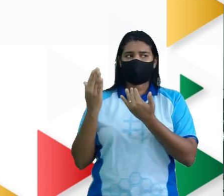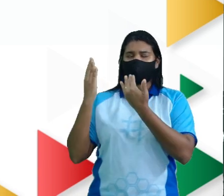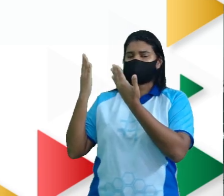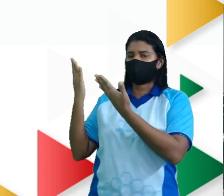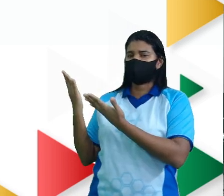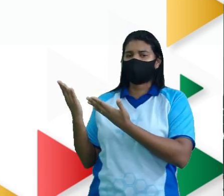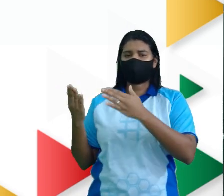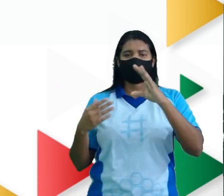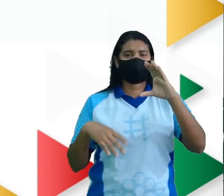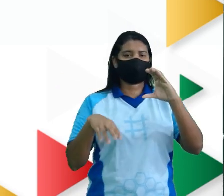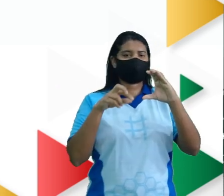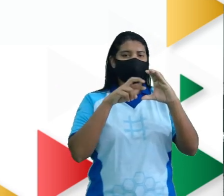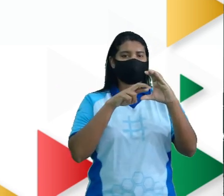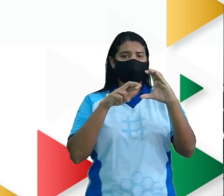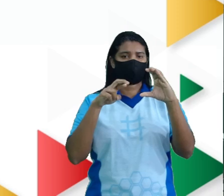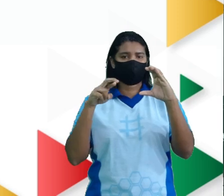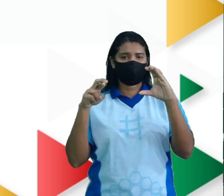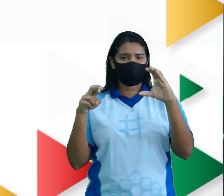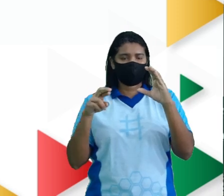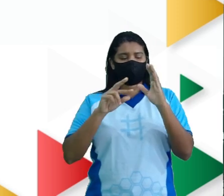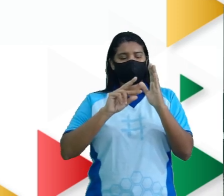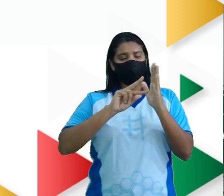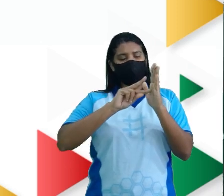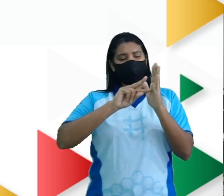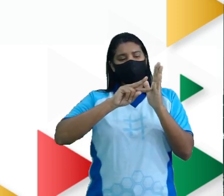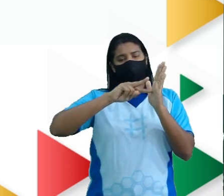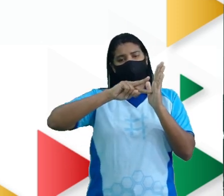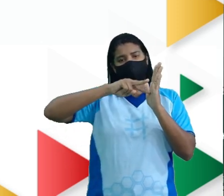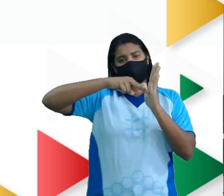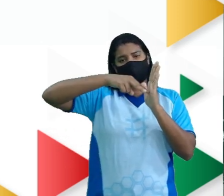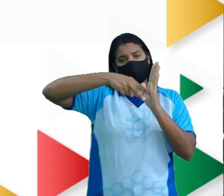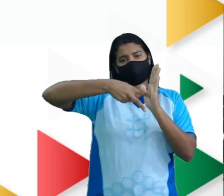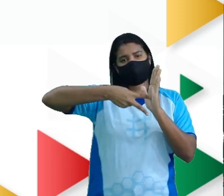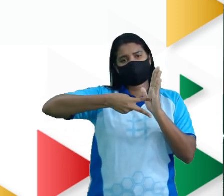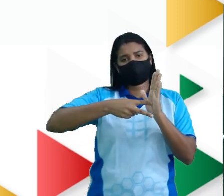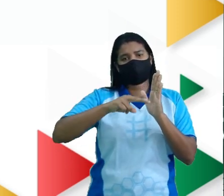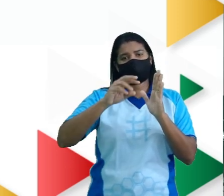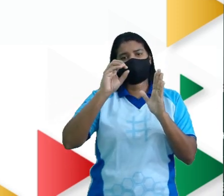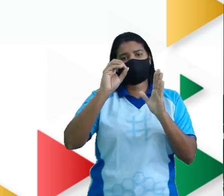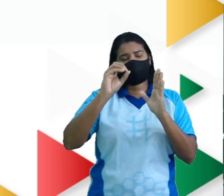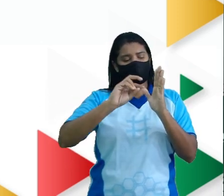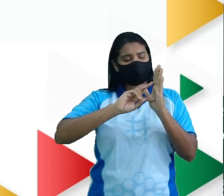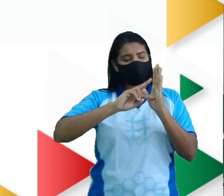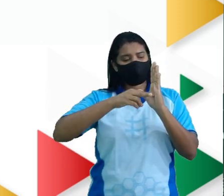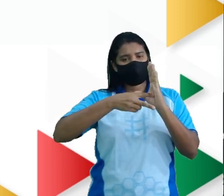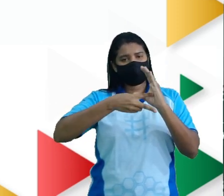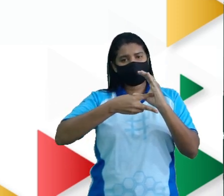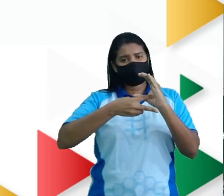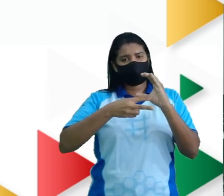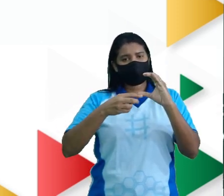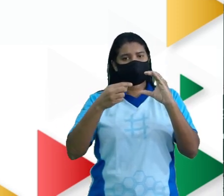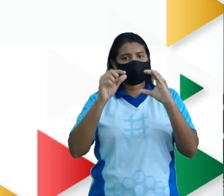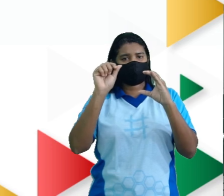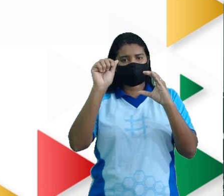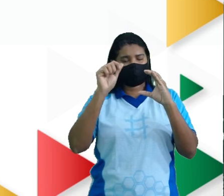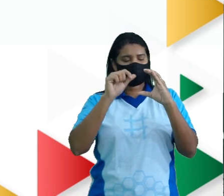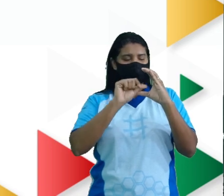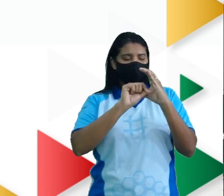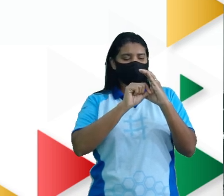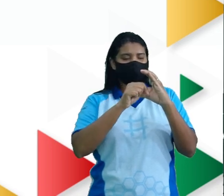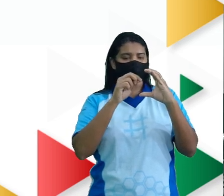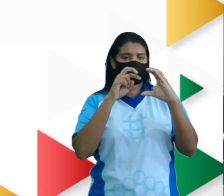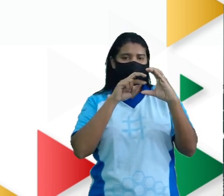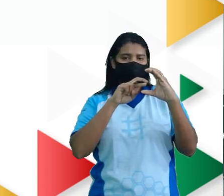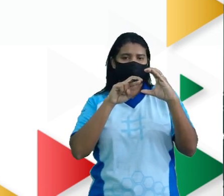seca do meu compasso no 0 e o piloto no ponto A. Aí